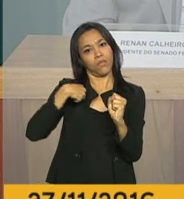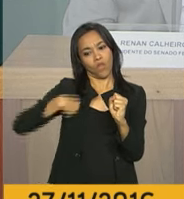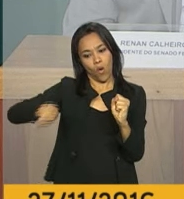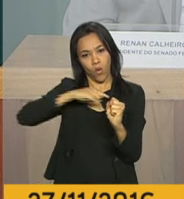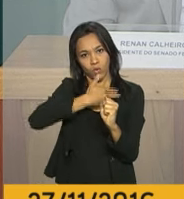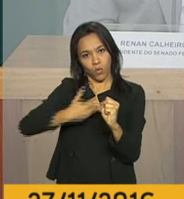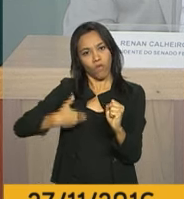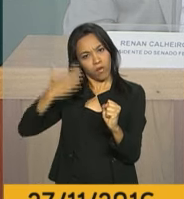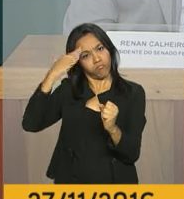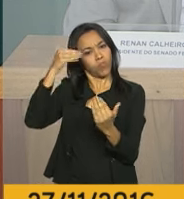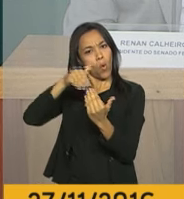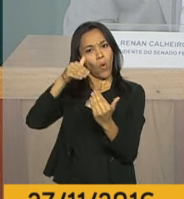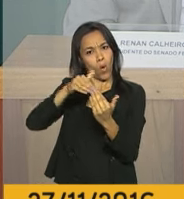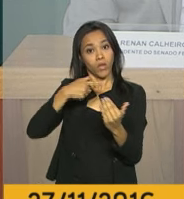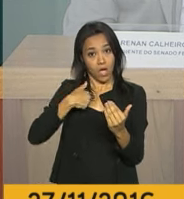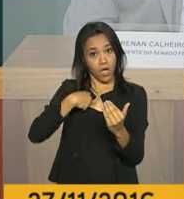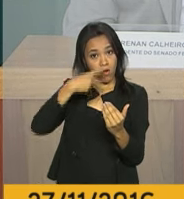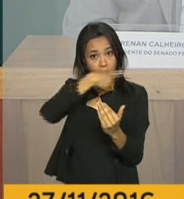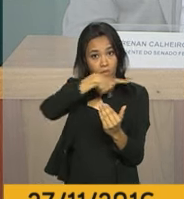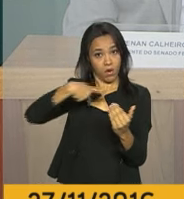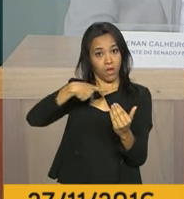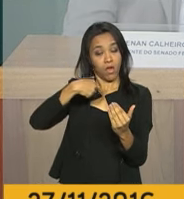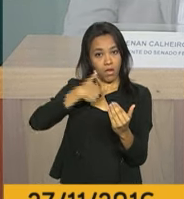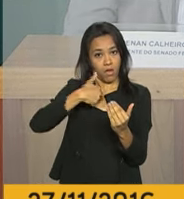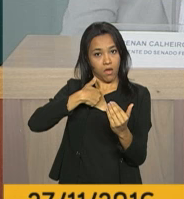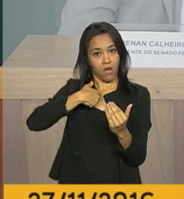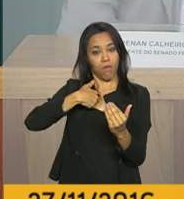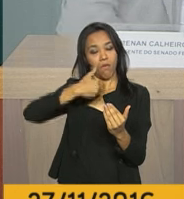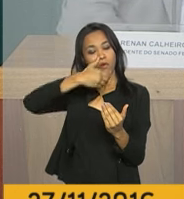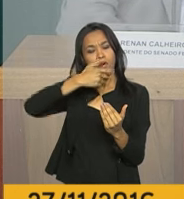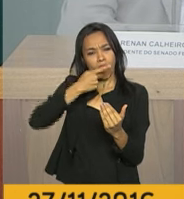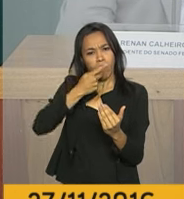até apanhar as minhas declarações e, naturalmente, as